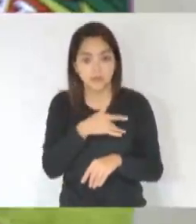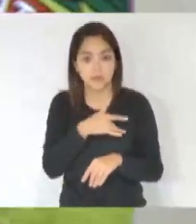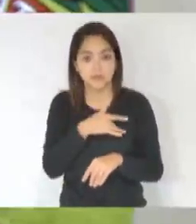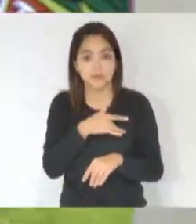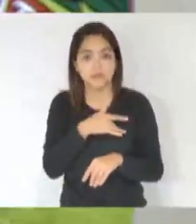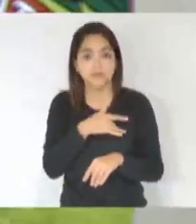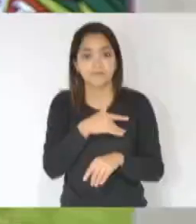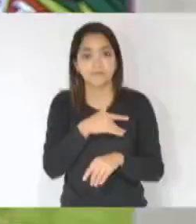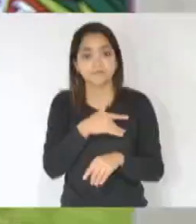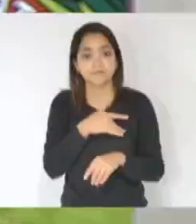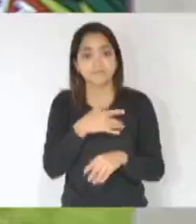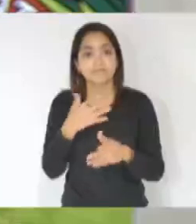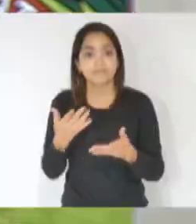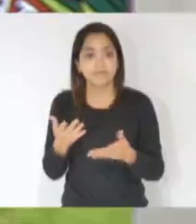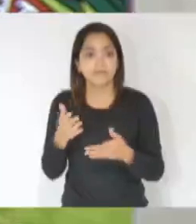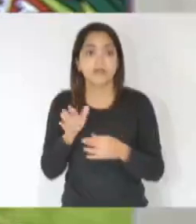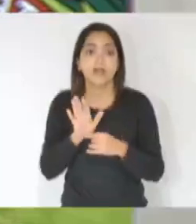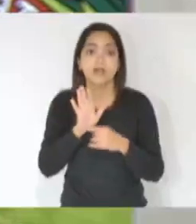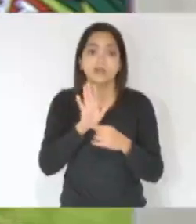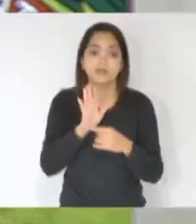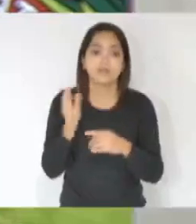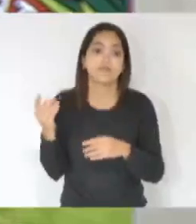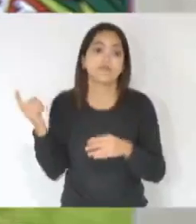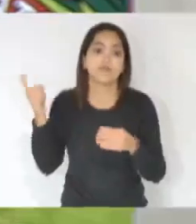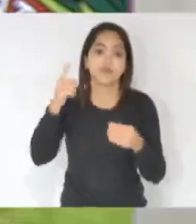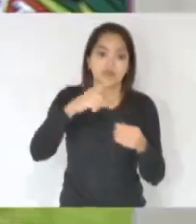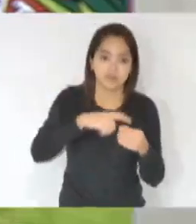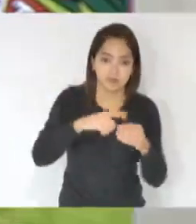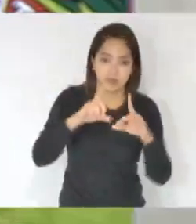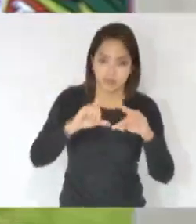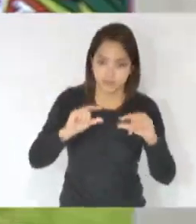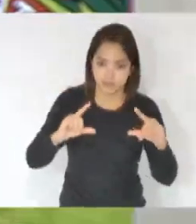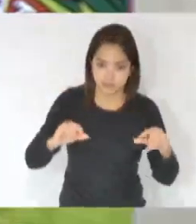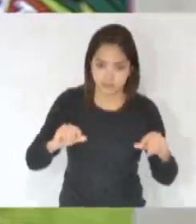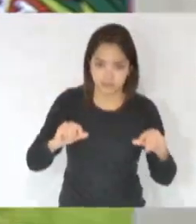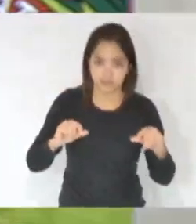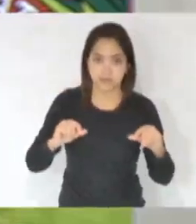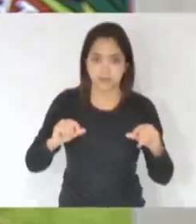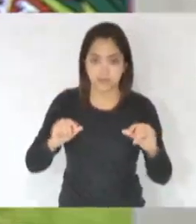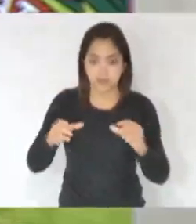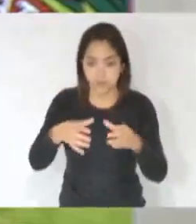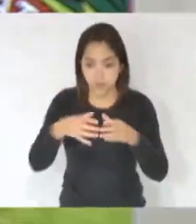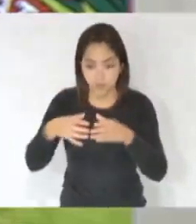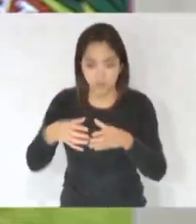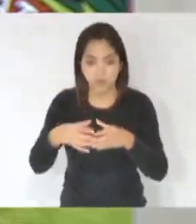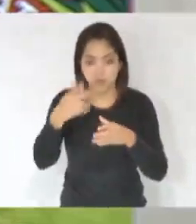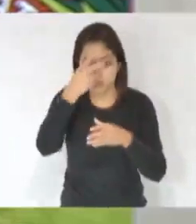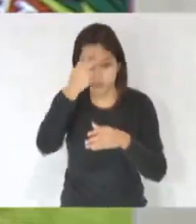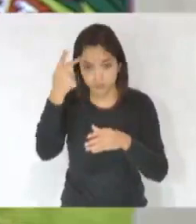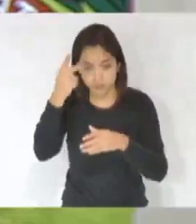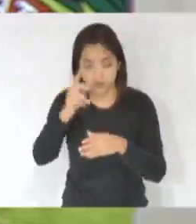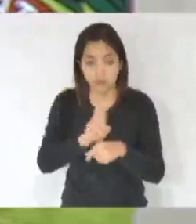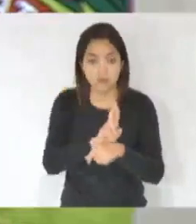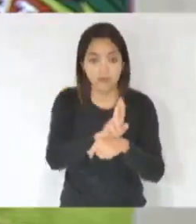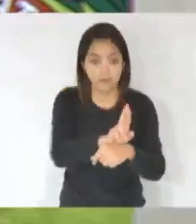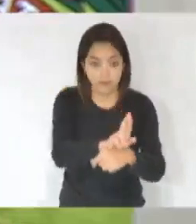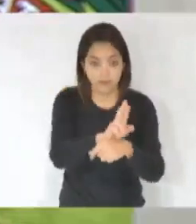de voltar a Brasília com uma comissão de pessoas representantes do